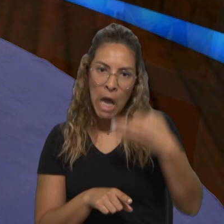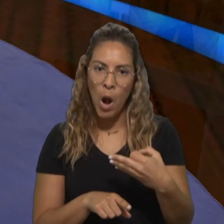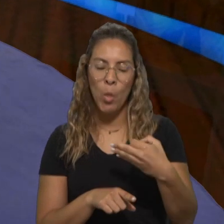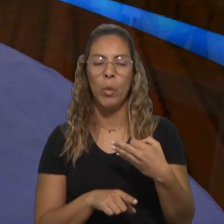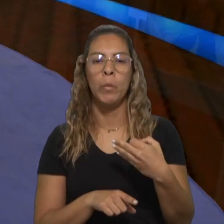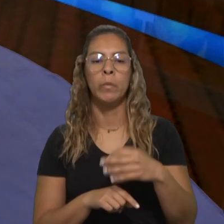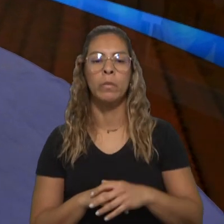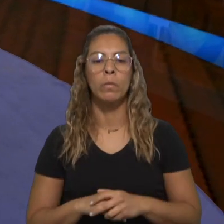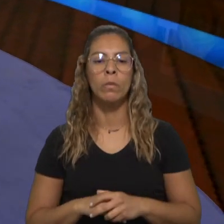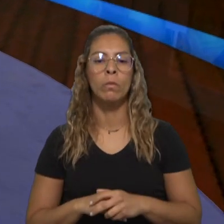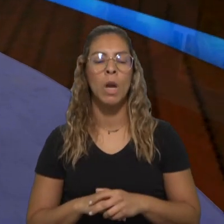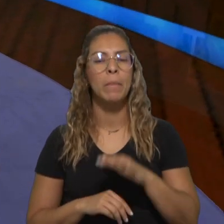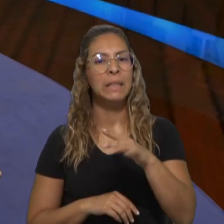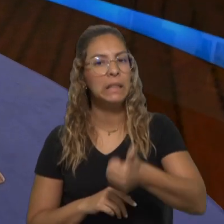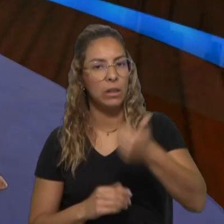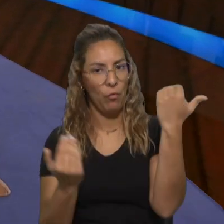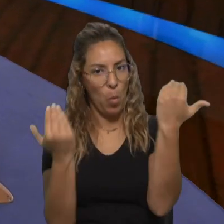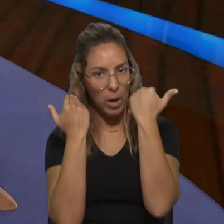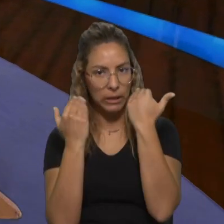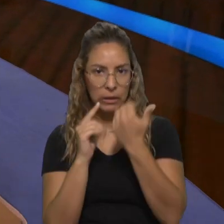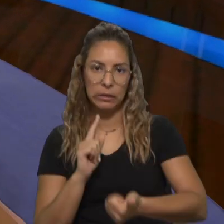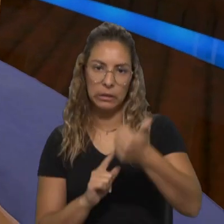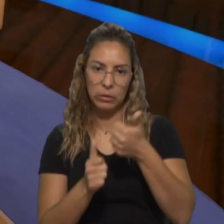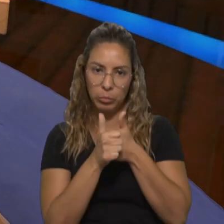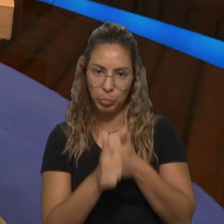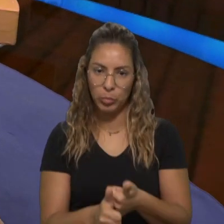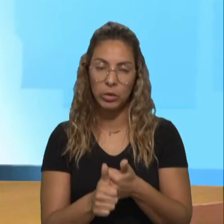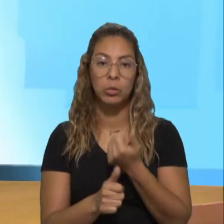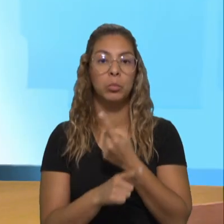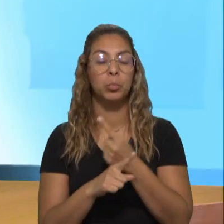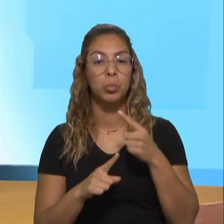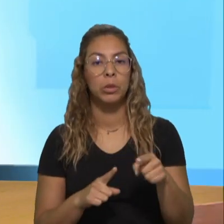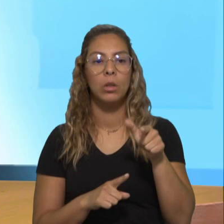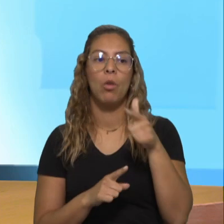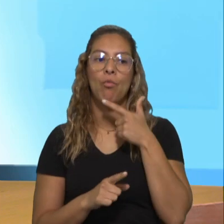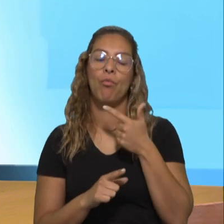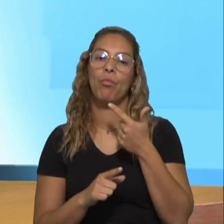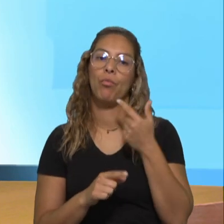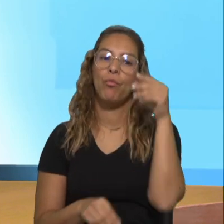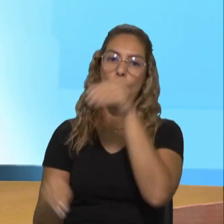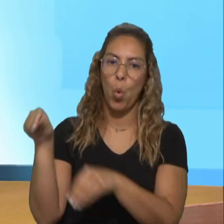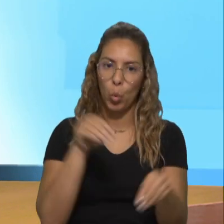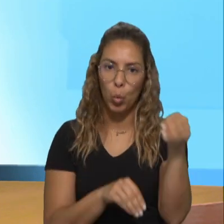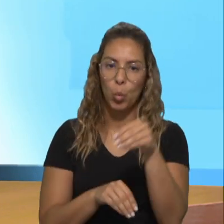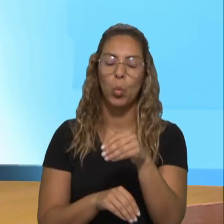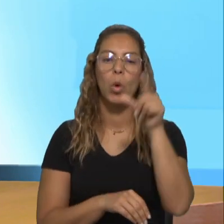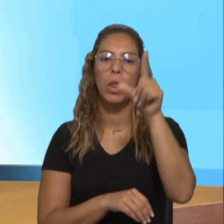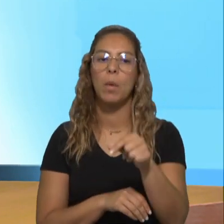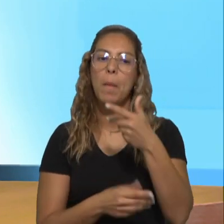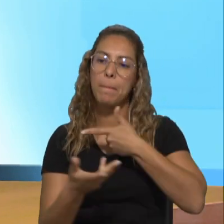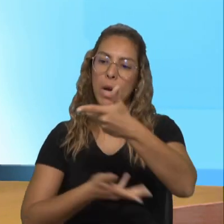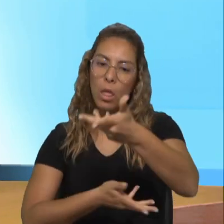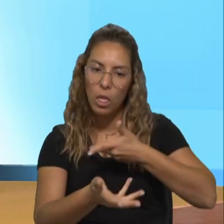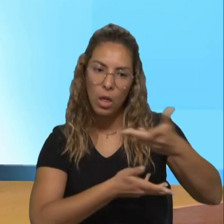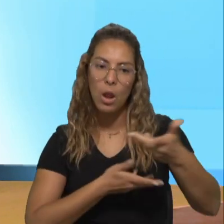essa questão da informação e também partilhar esse voto e esse dever de votar de uma